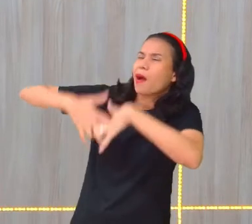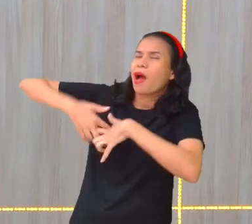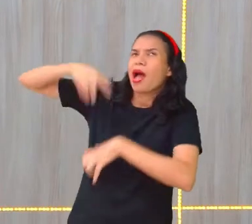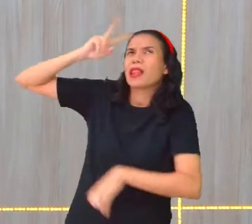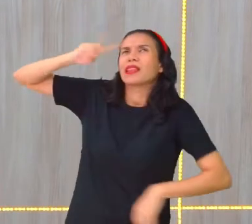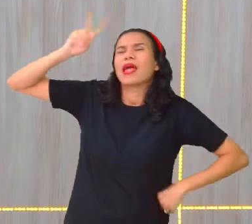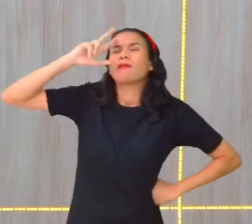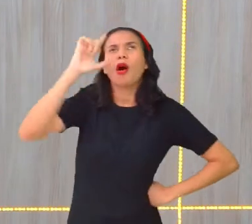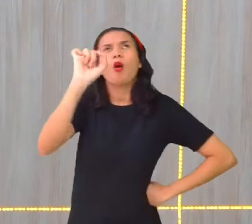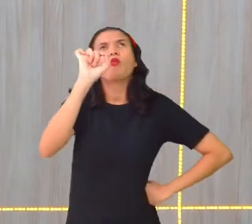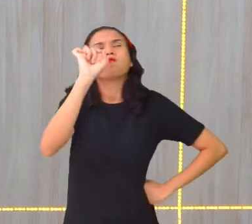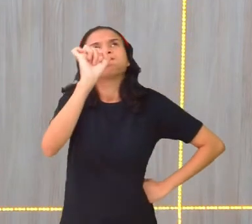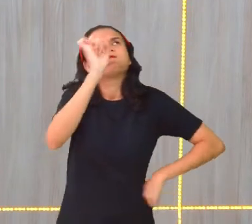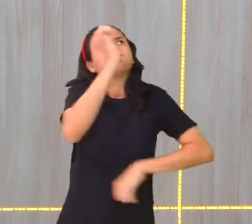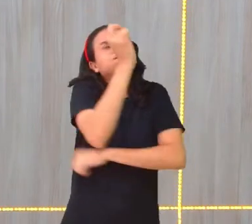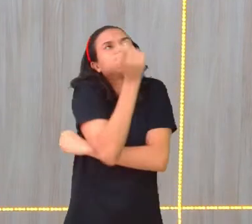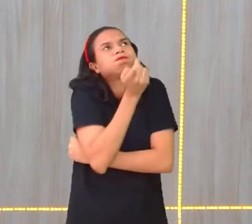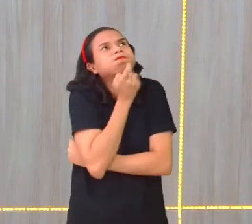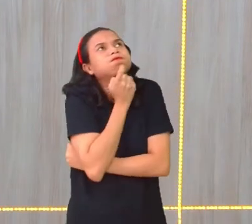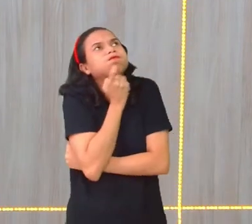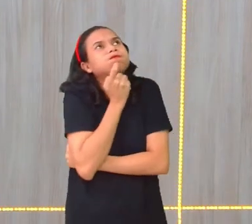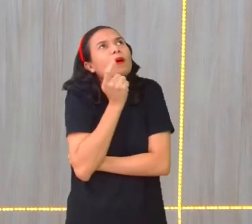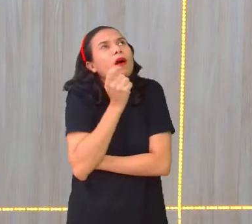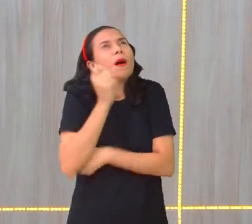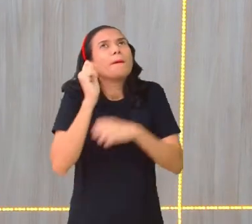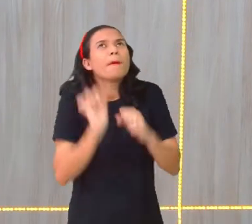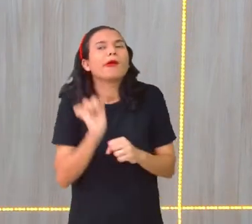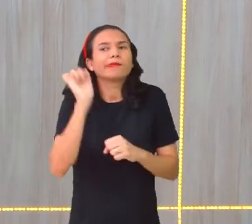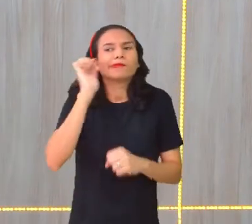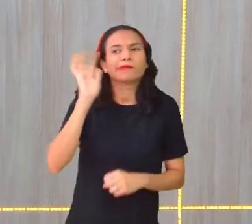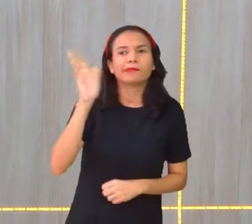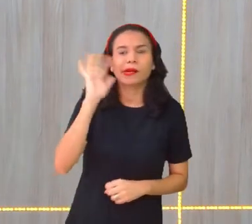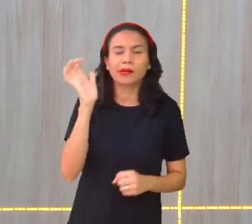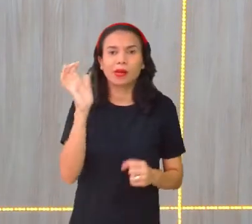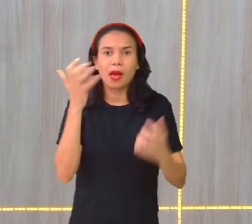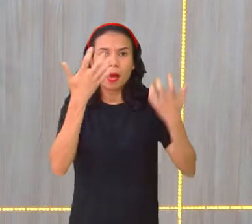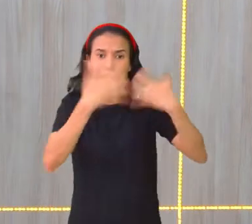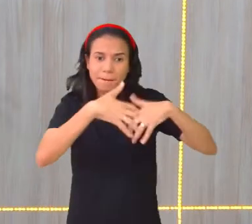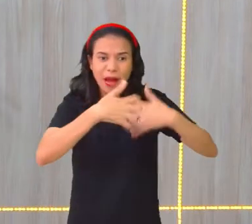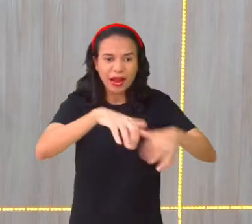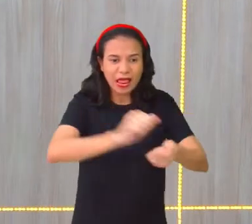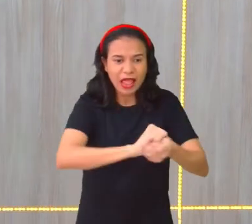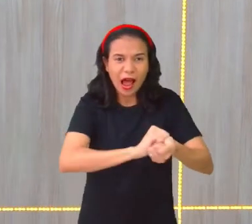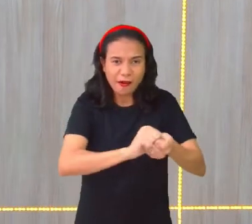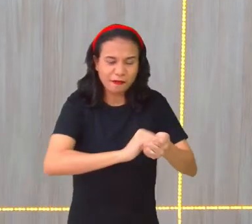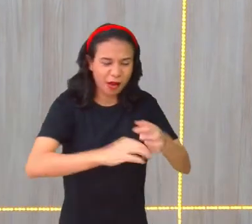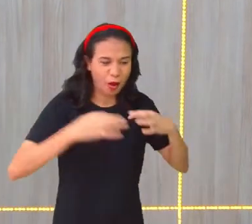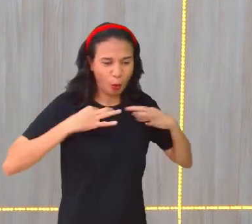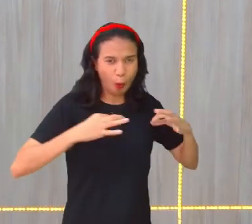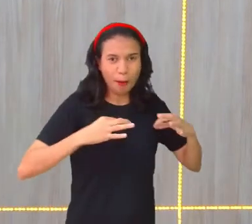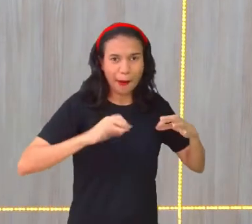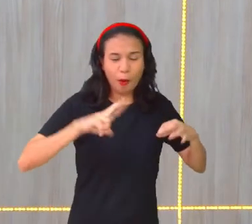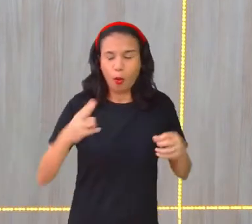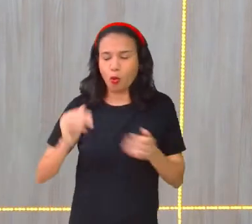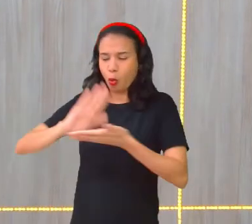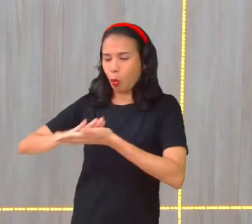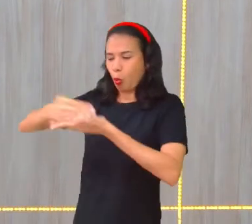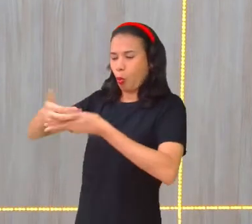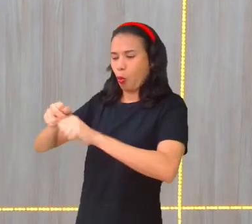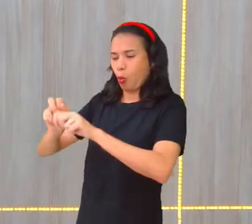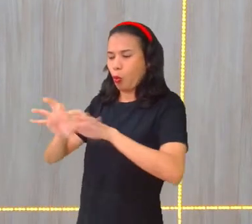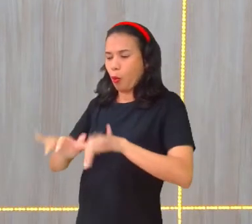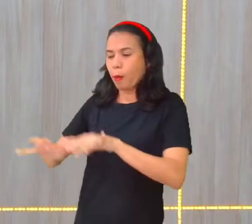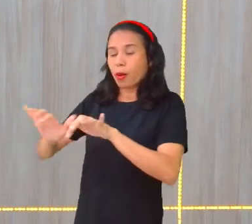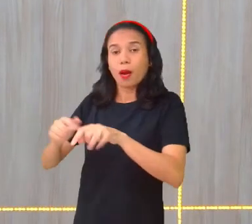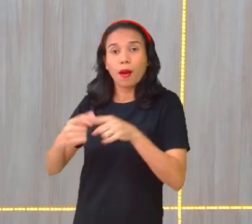do quê? O que vem primeiro na sua mente? Pode ser que venha na sua mente uma máquina de lavar, um computador, né?